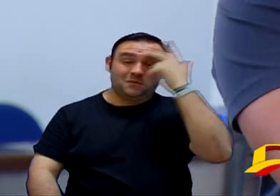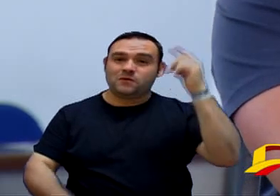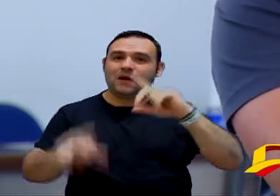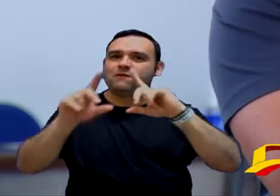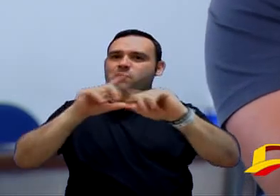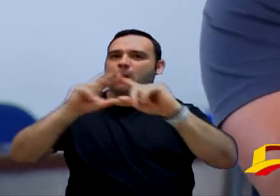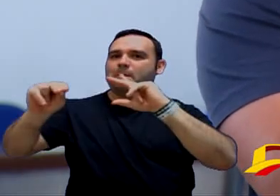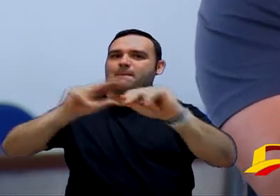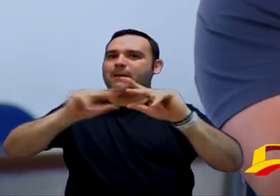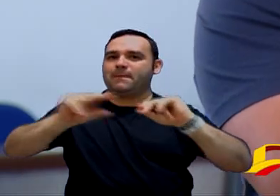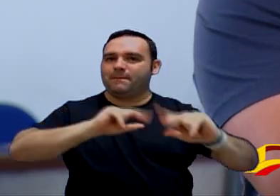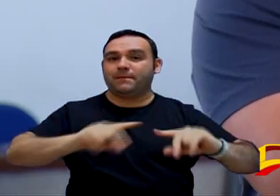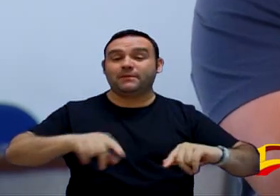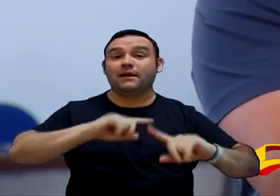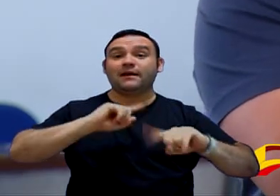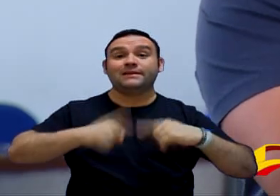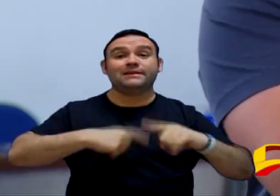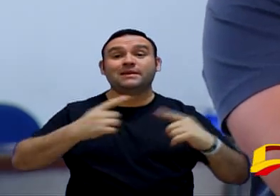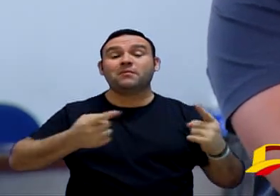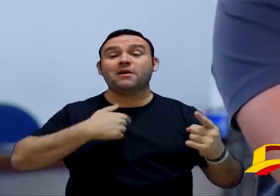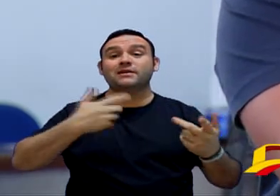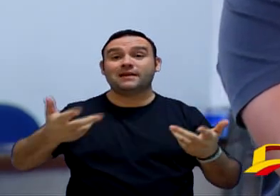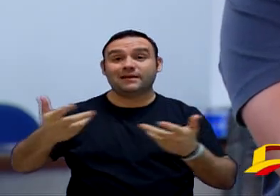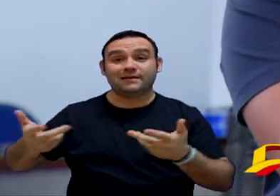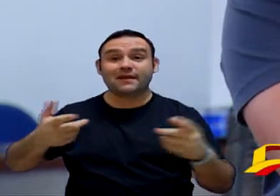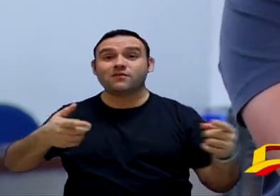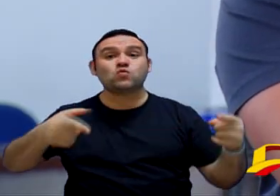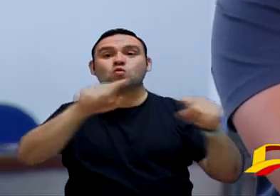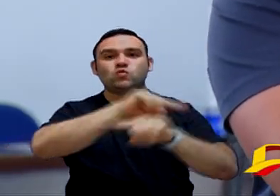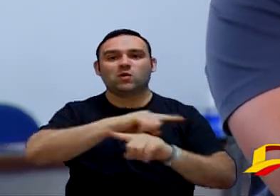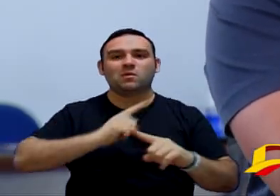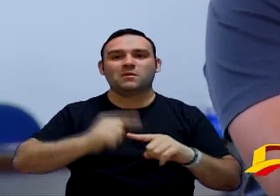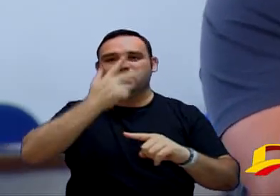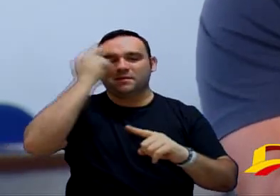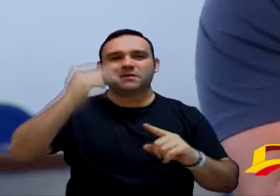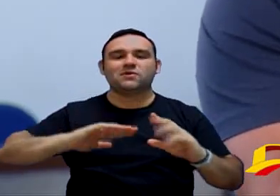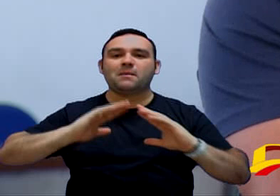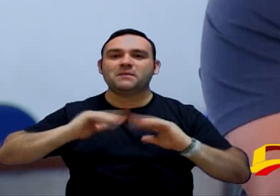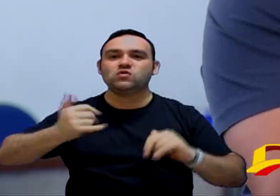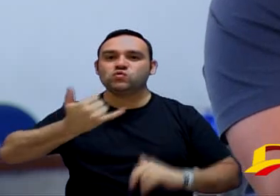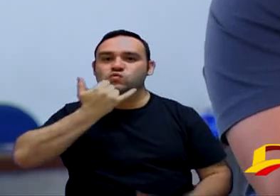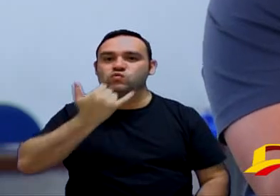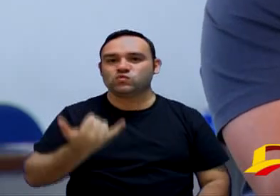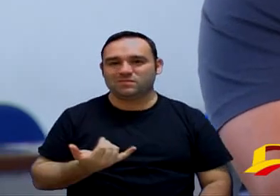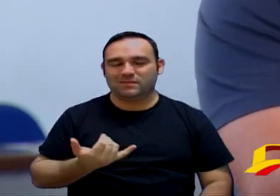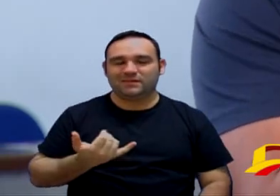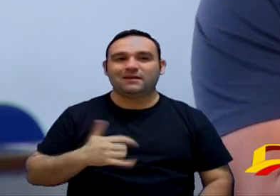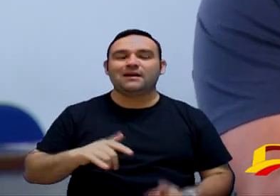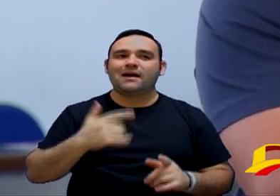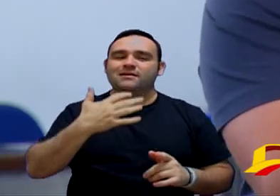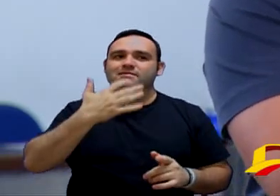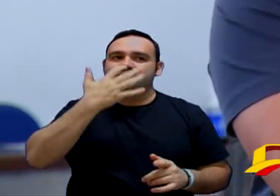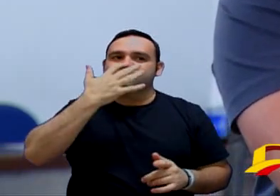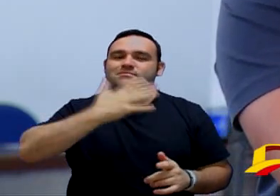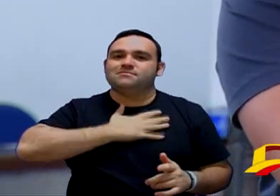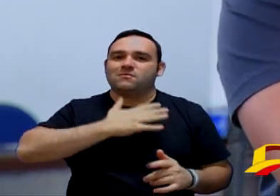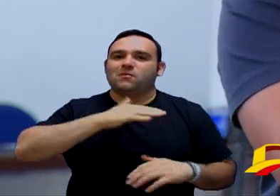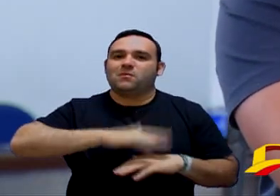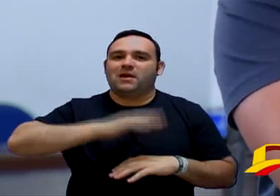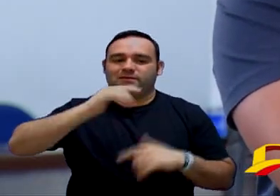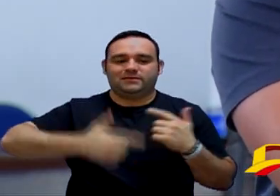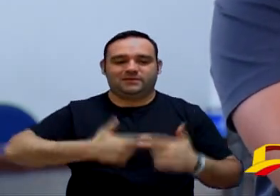e aí deu efeito contrário do que queriam que depois o povo vai pedir desculpa e admirou mais ainda nosso trabalho